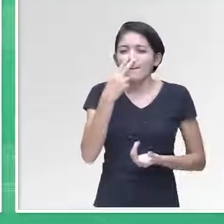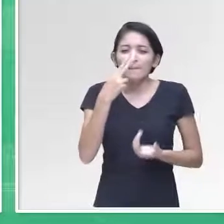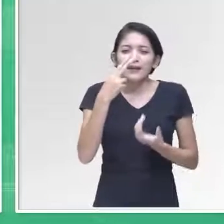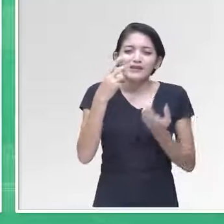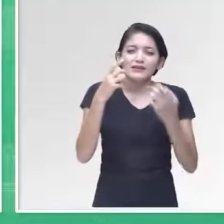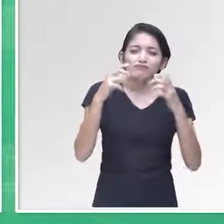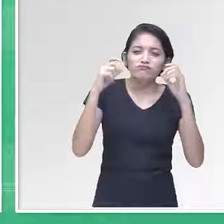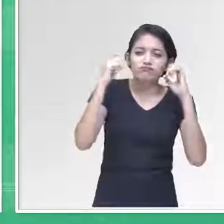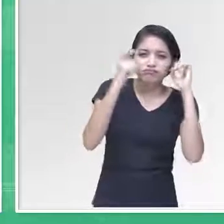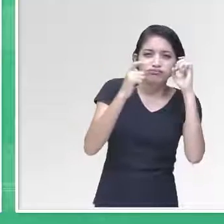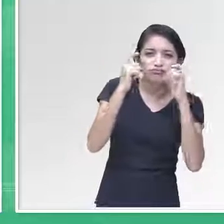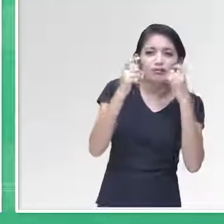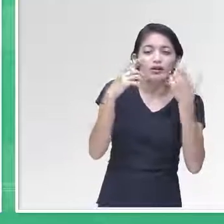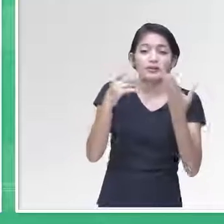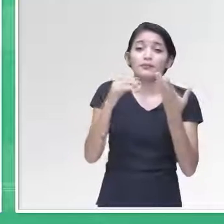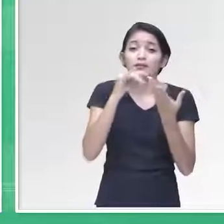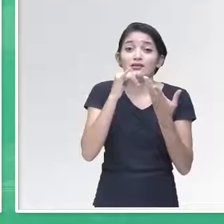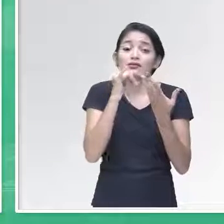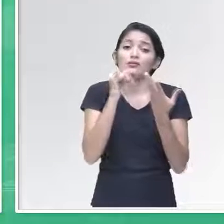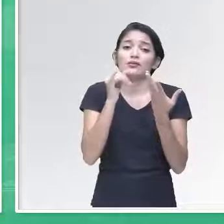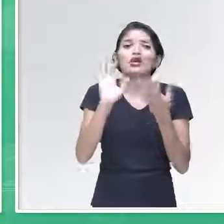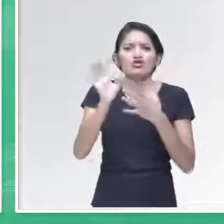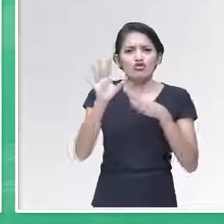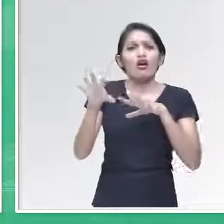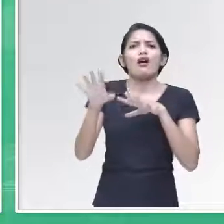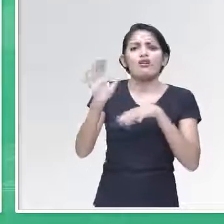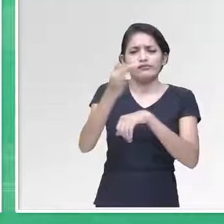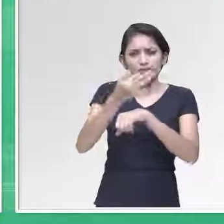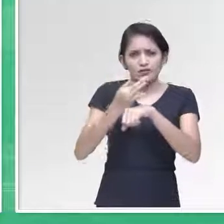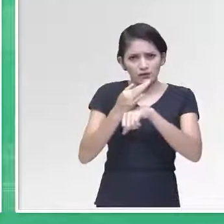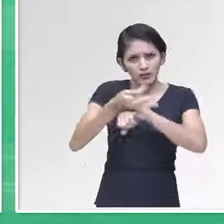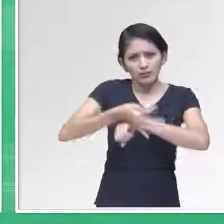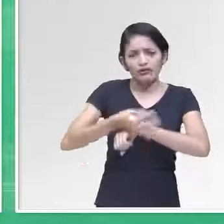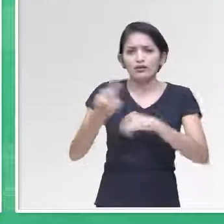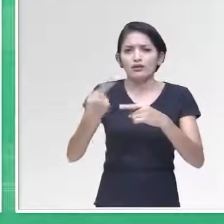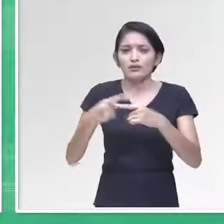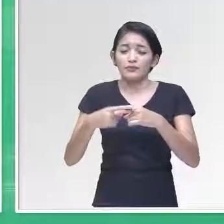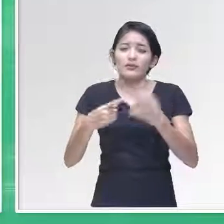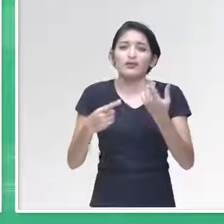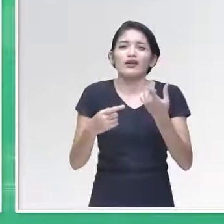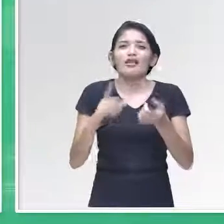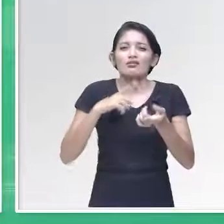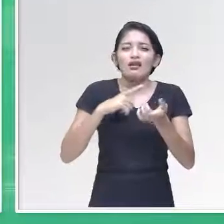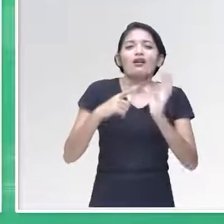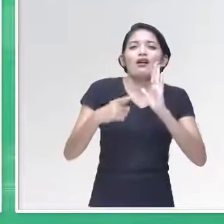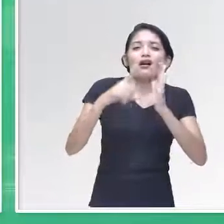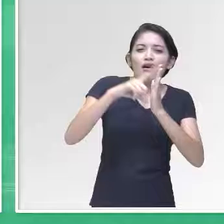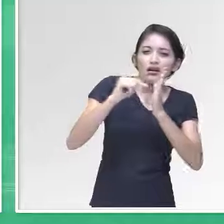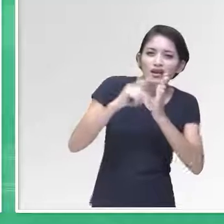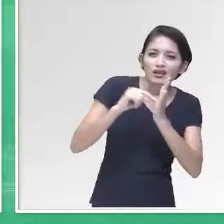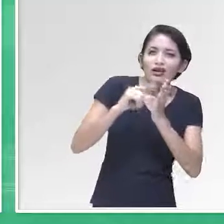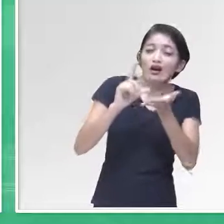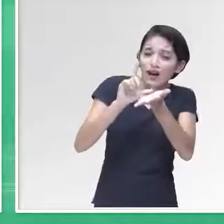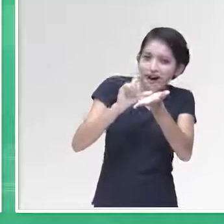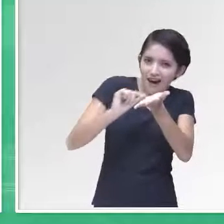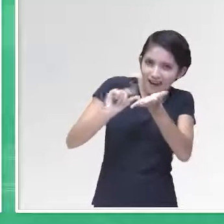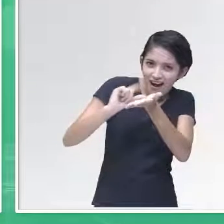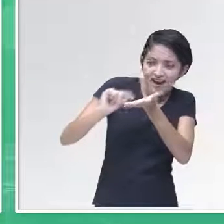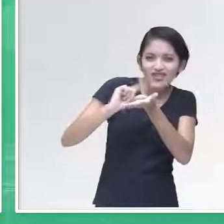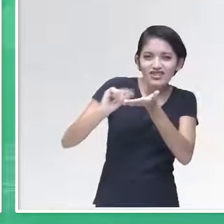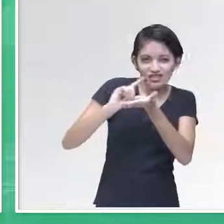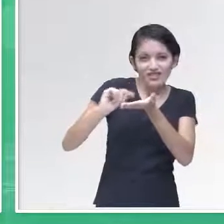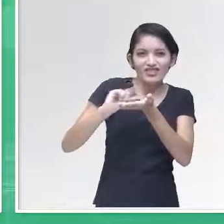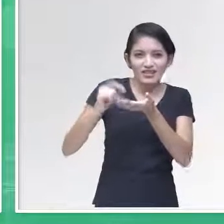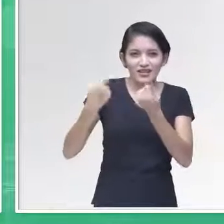na gente quando a gente está no nível superior, né, na faculdade, porque os artigos científicos, os livros, tem